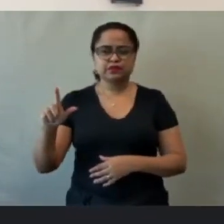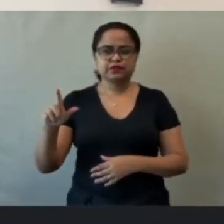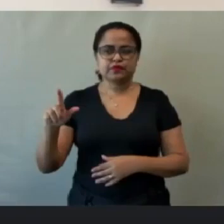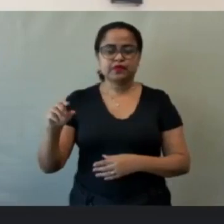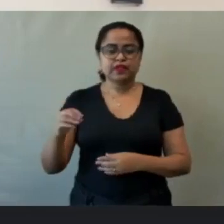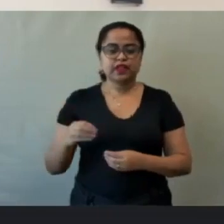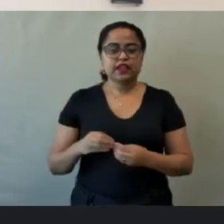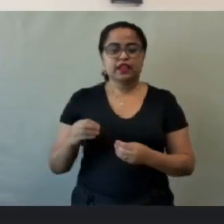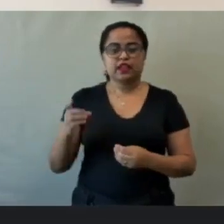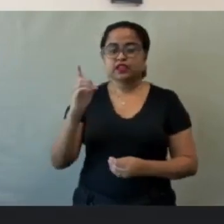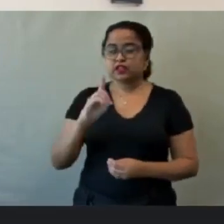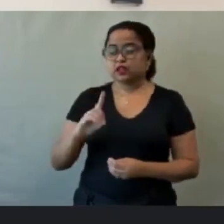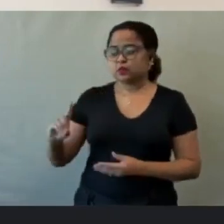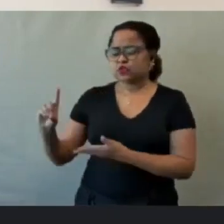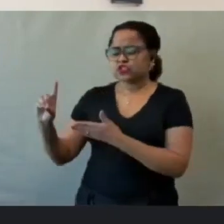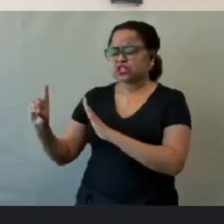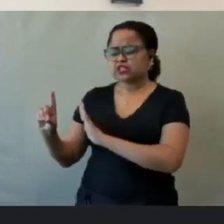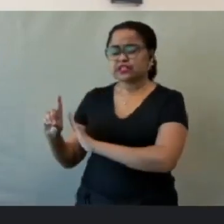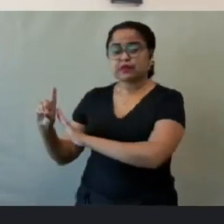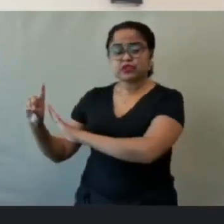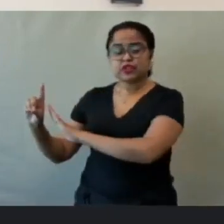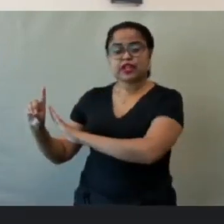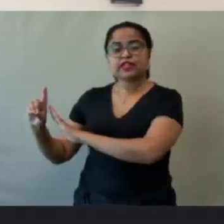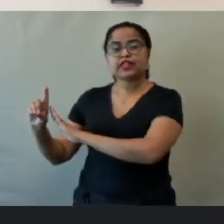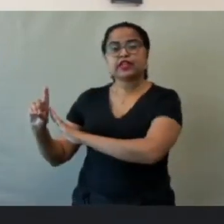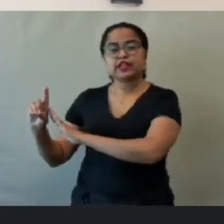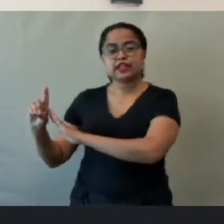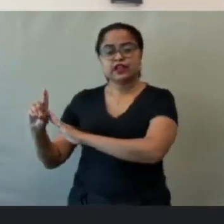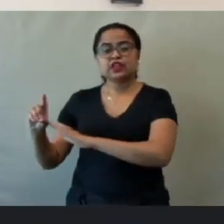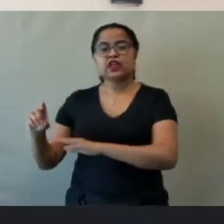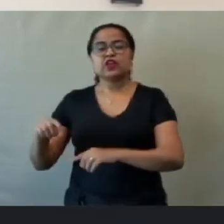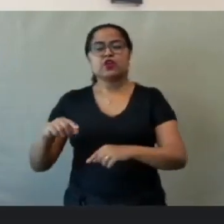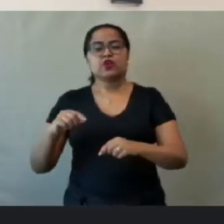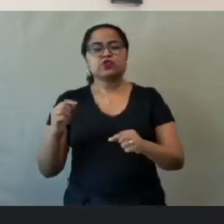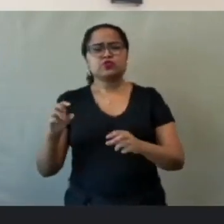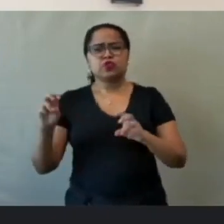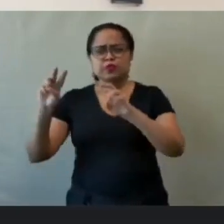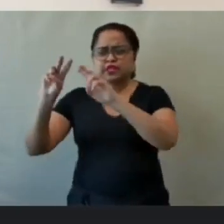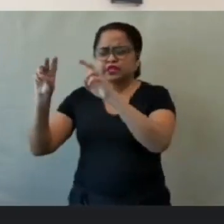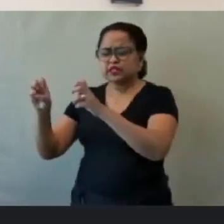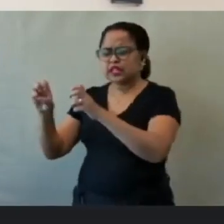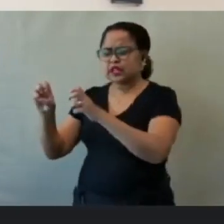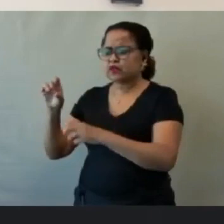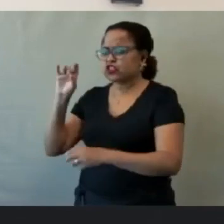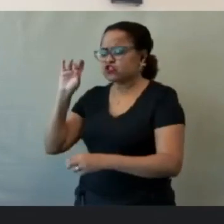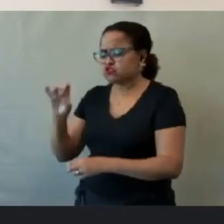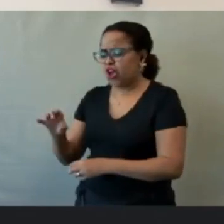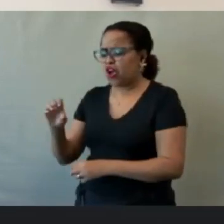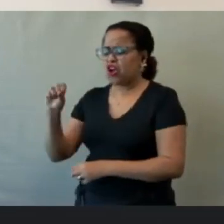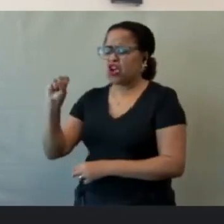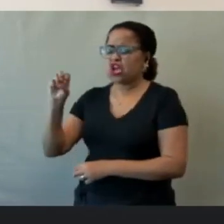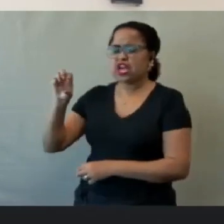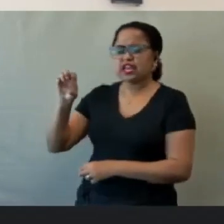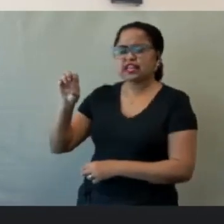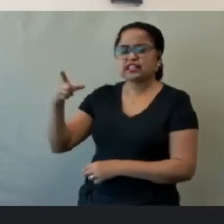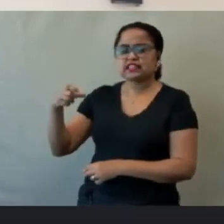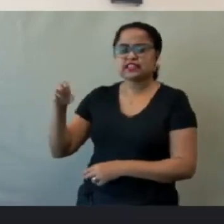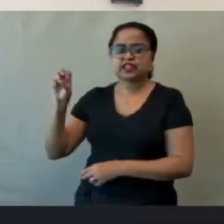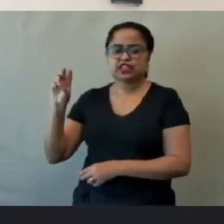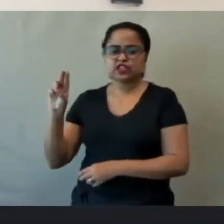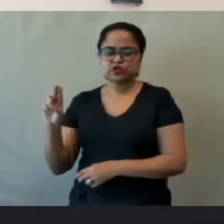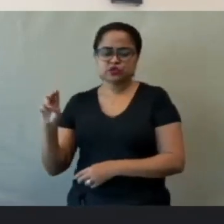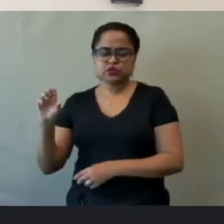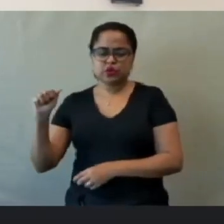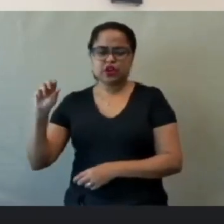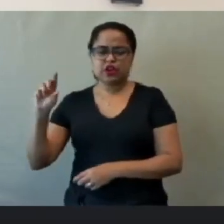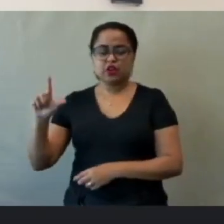isso, esse termo diversidade sexual, como se fosse uma bandeira única e que a gente só trabalha em cima disso. Nós